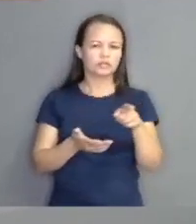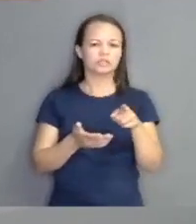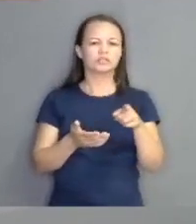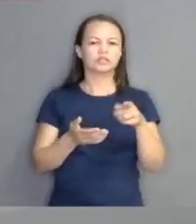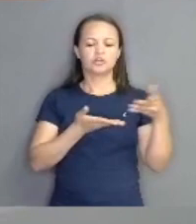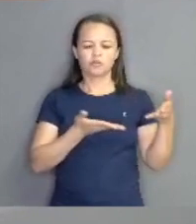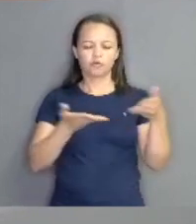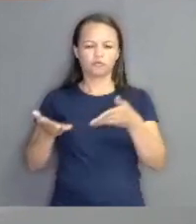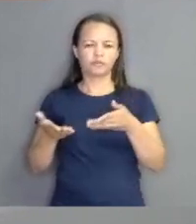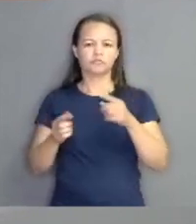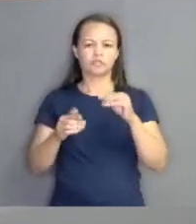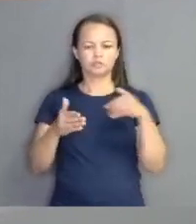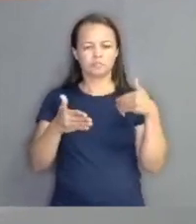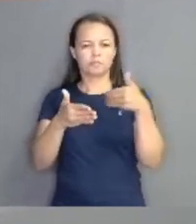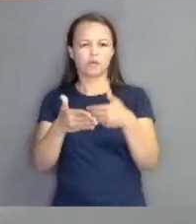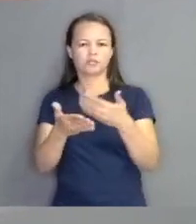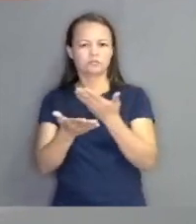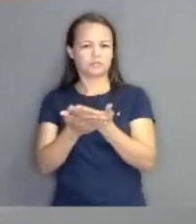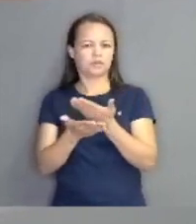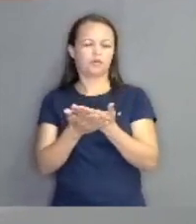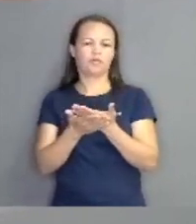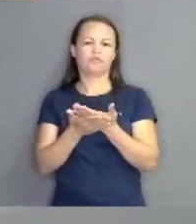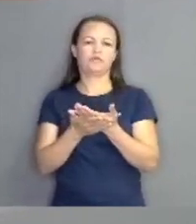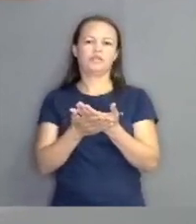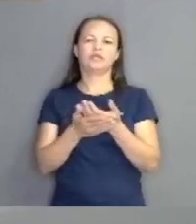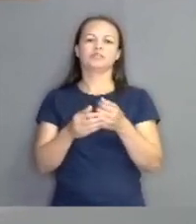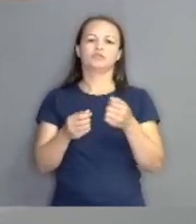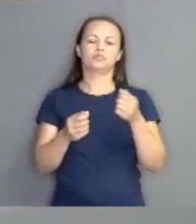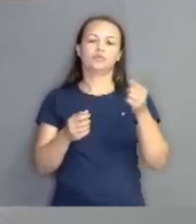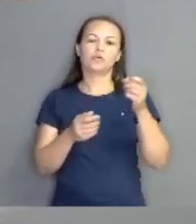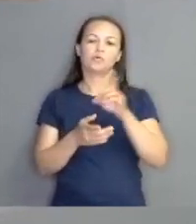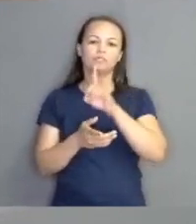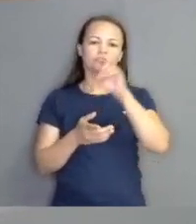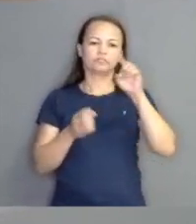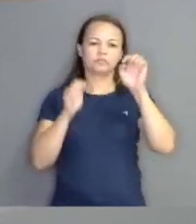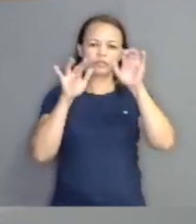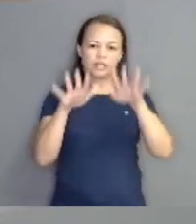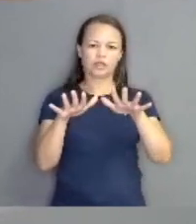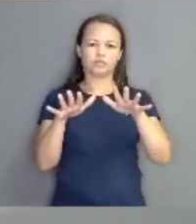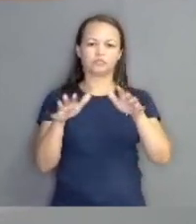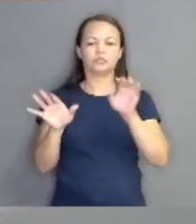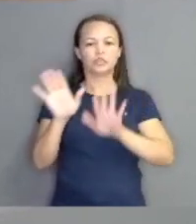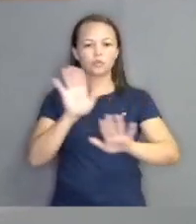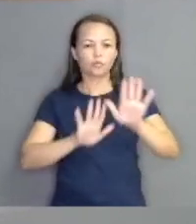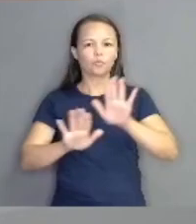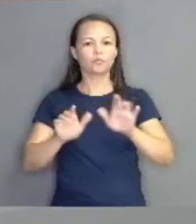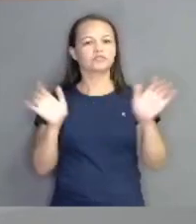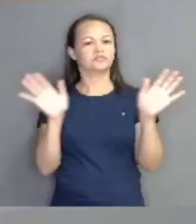próximas aulas. Bom? Fiquem todos com Deus, se cuidem. Tchau!